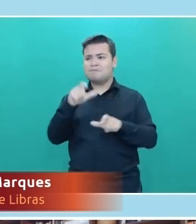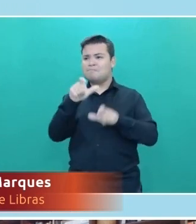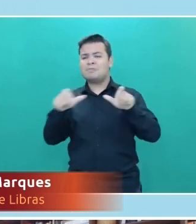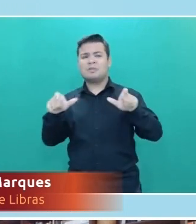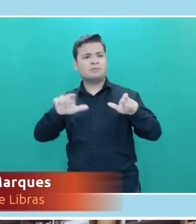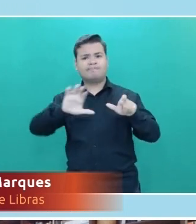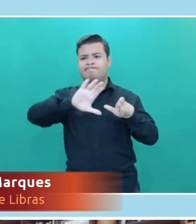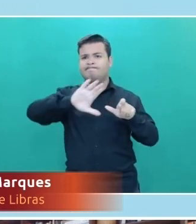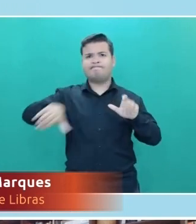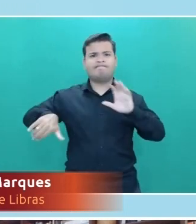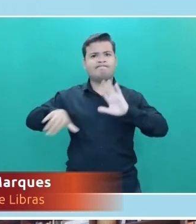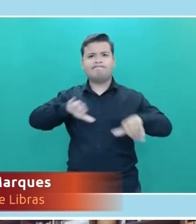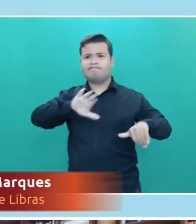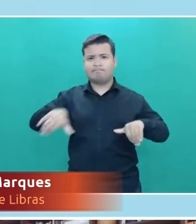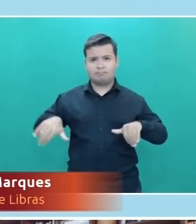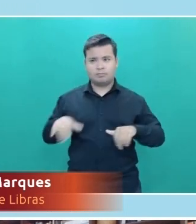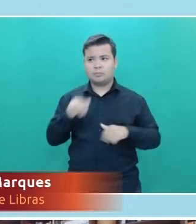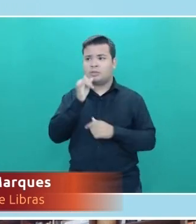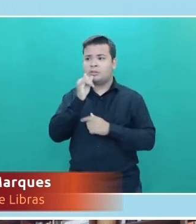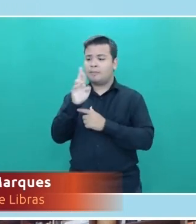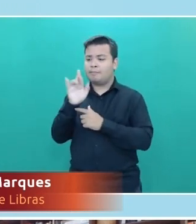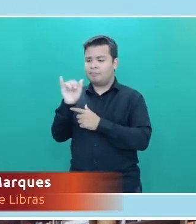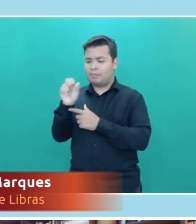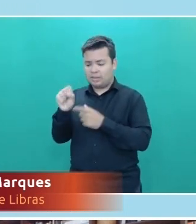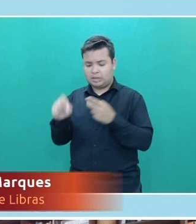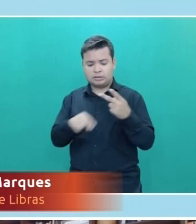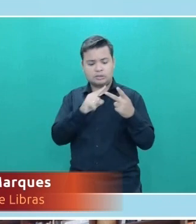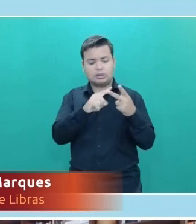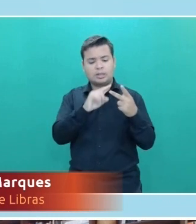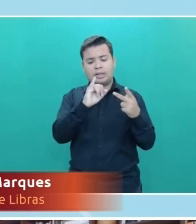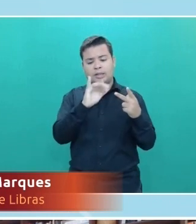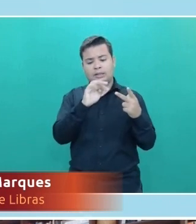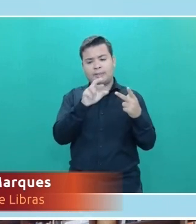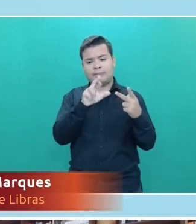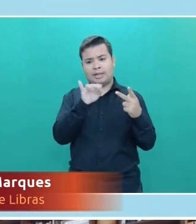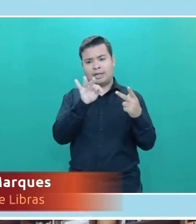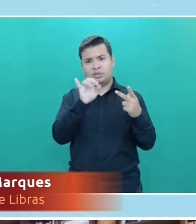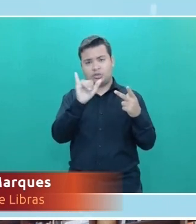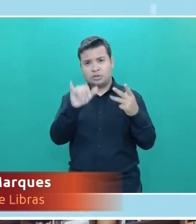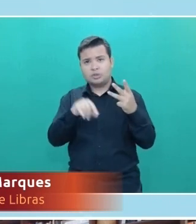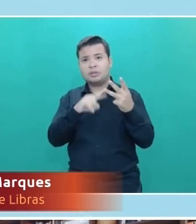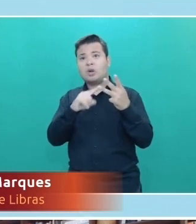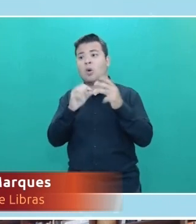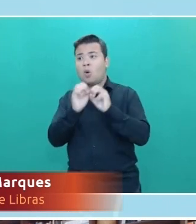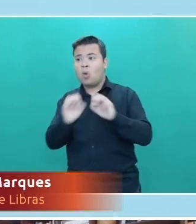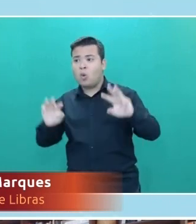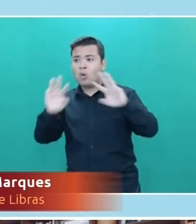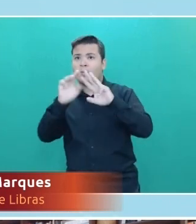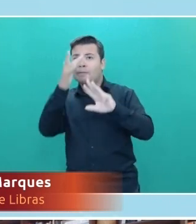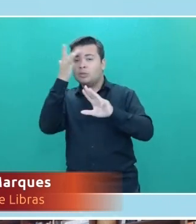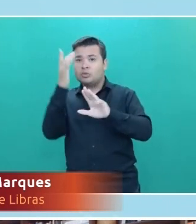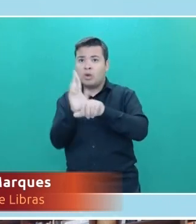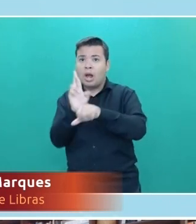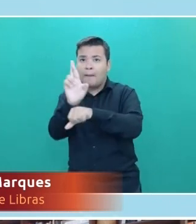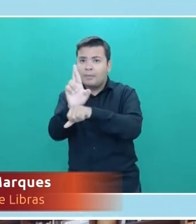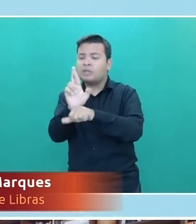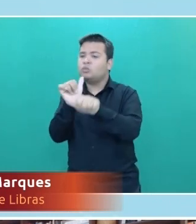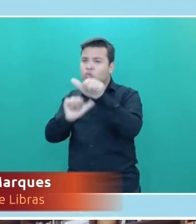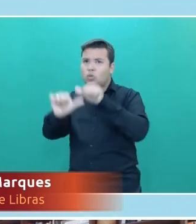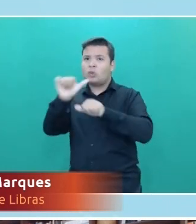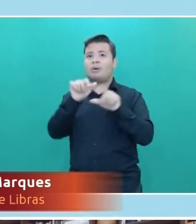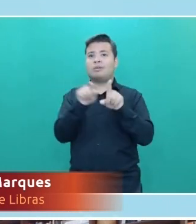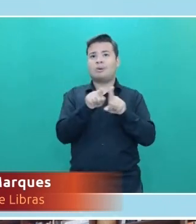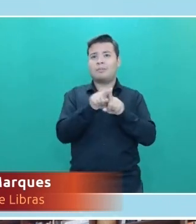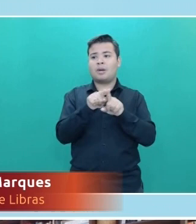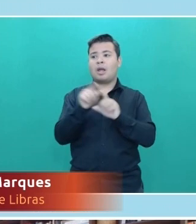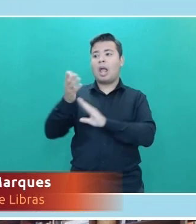só do BRICS, mas do Itamaraty, as representações na ONU, a gente percebeu uma grande troca nas embaixadas. Então, é um